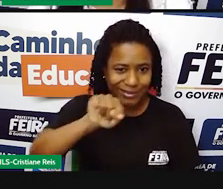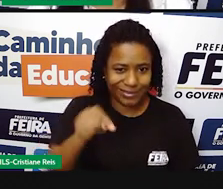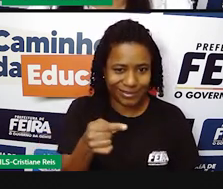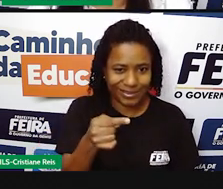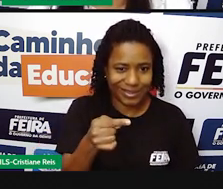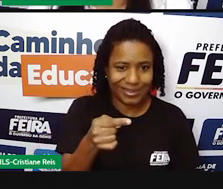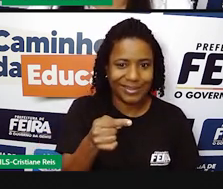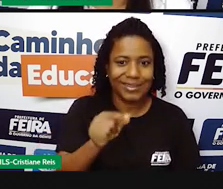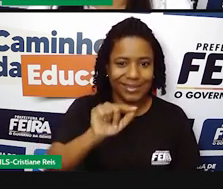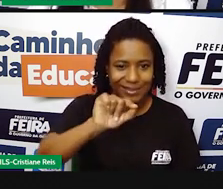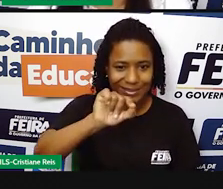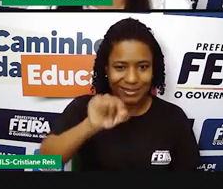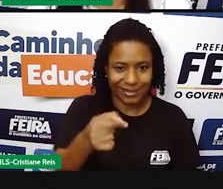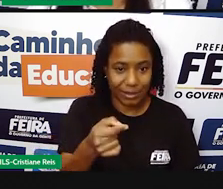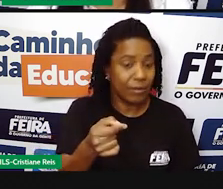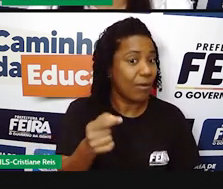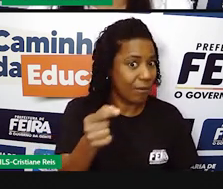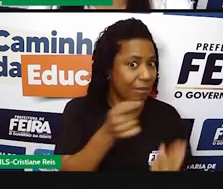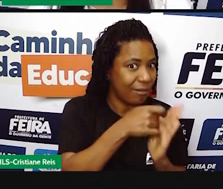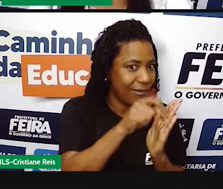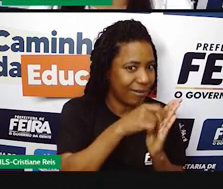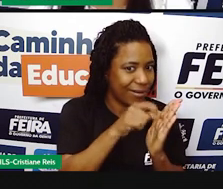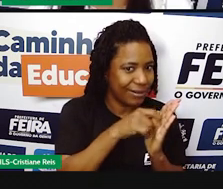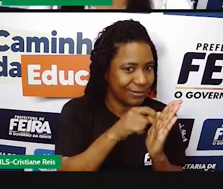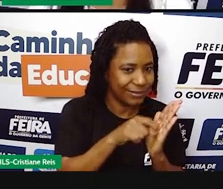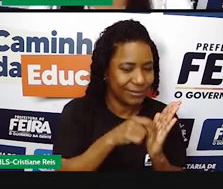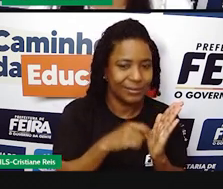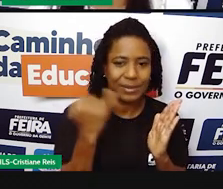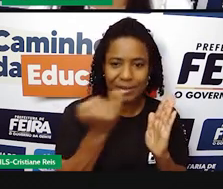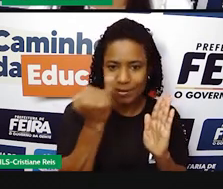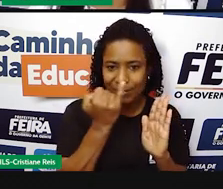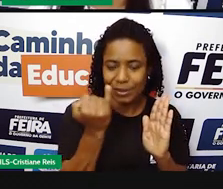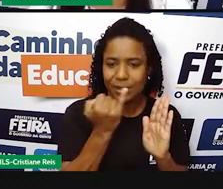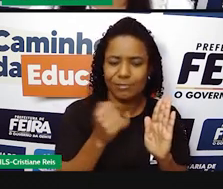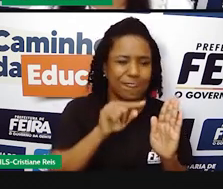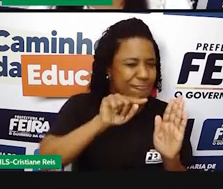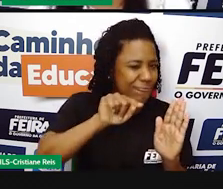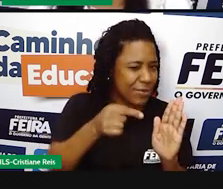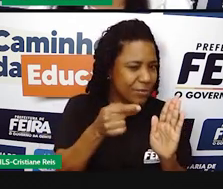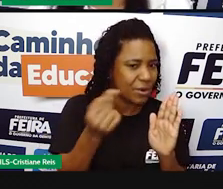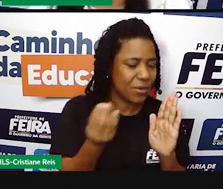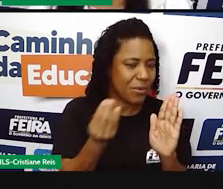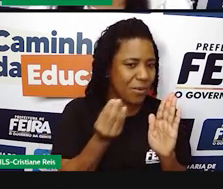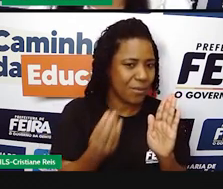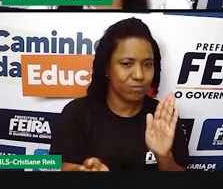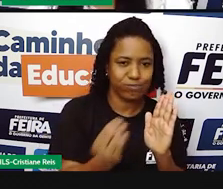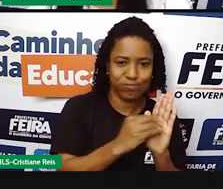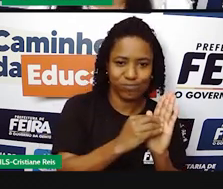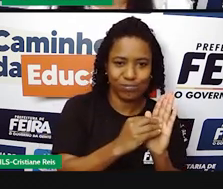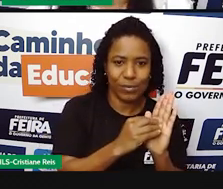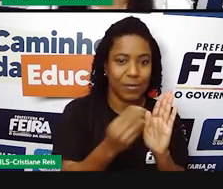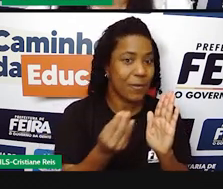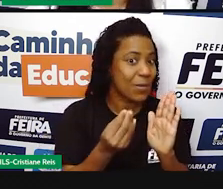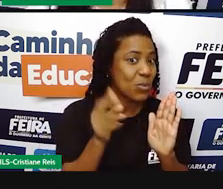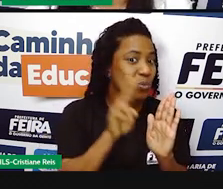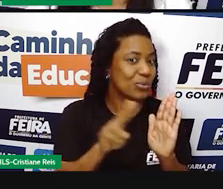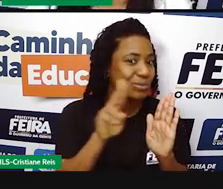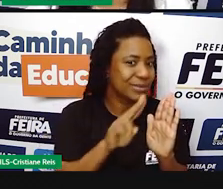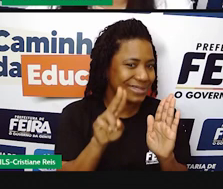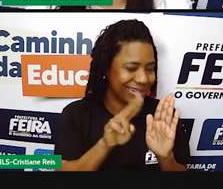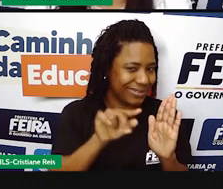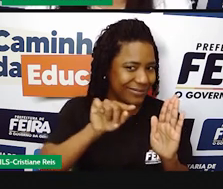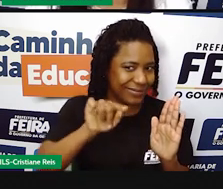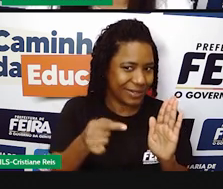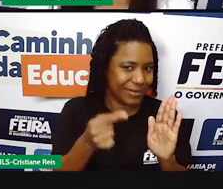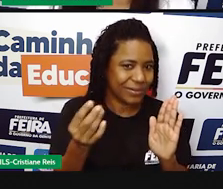anota que é dica boa, né? Se você quiser anotar aí as utilidades, a forma, né, de utilizar cada pontuação, é bem importante.